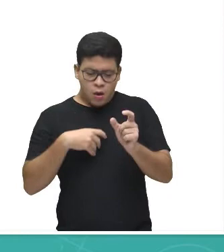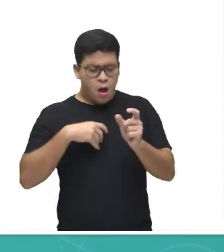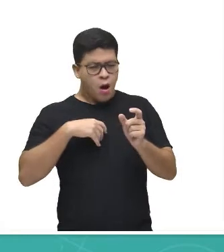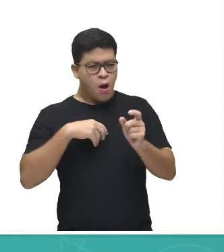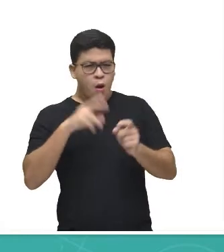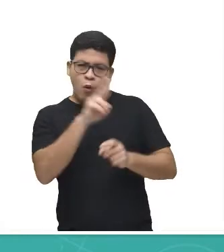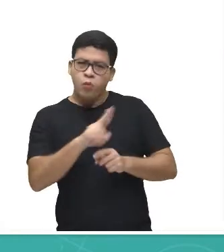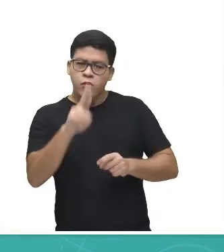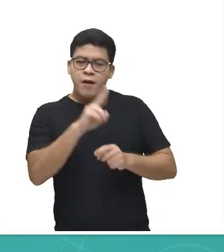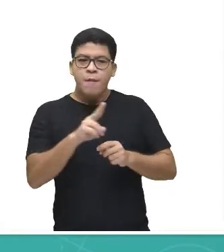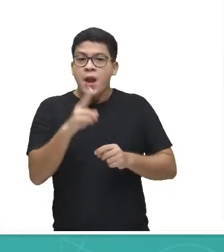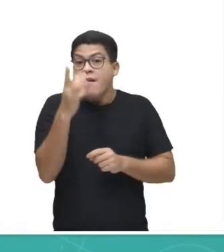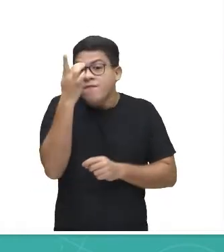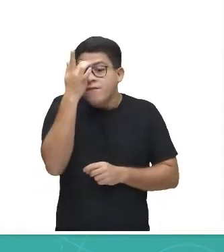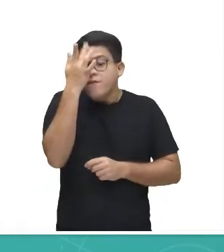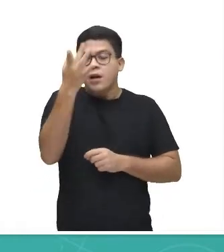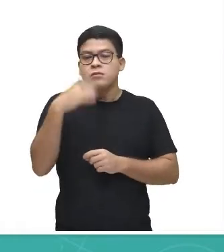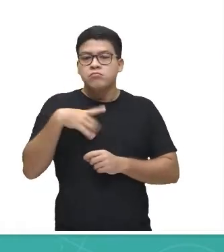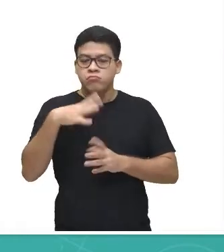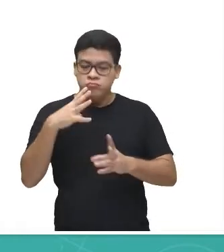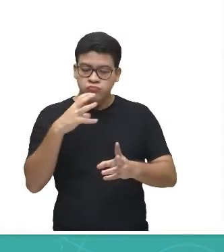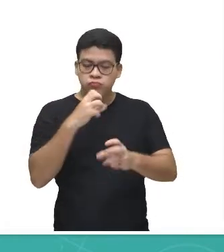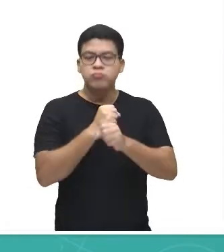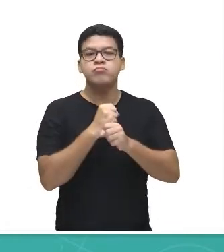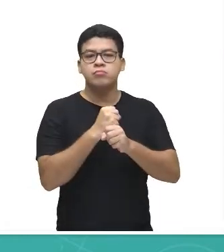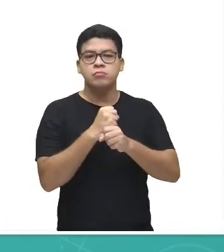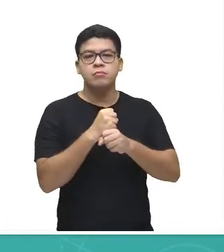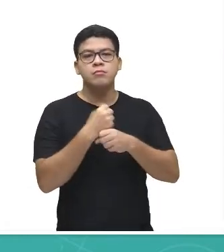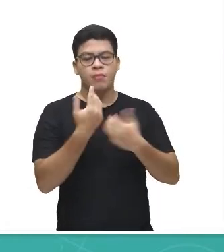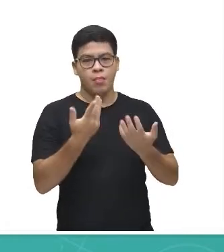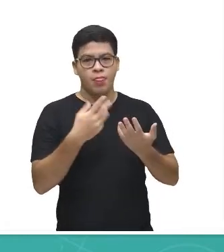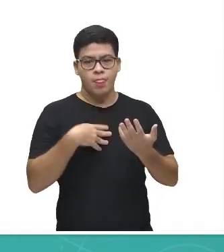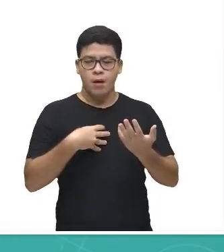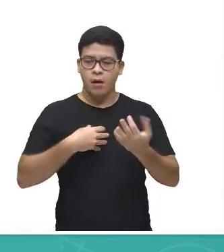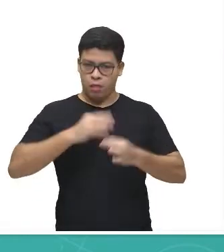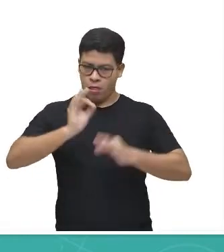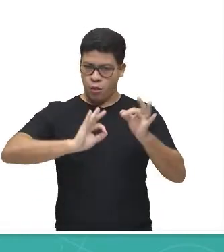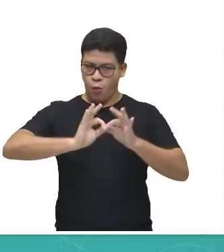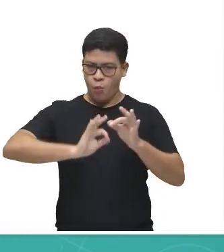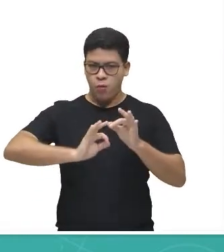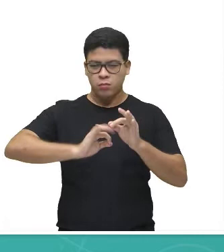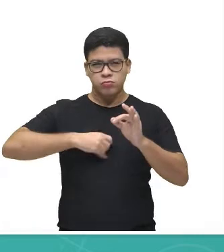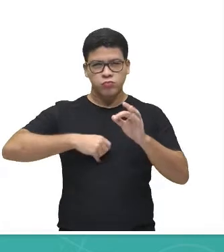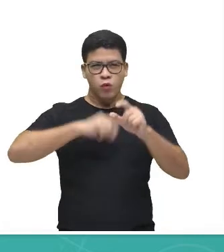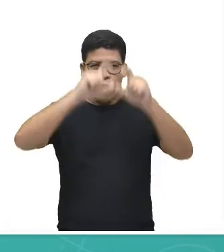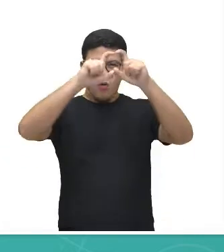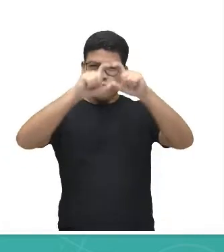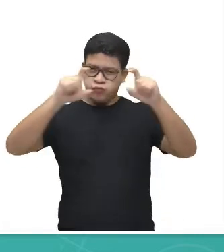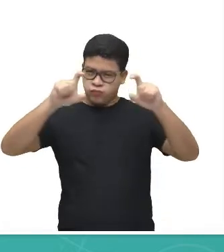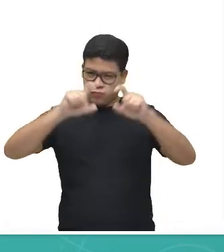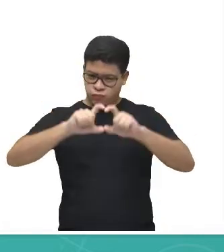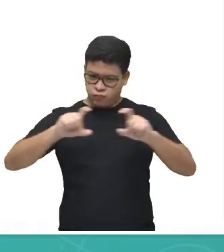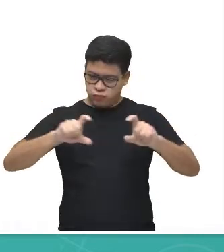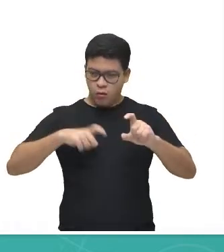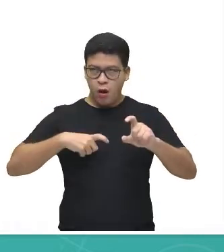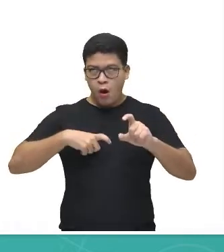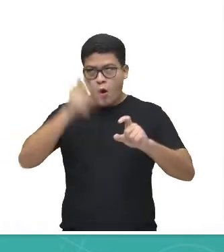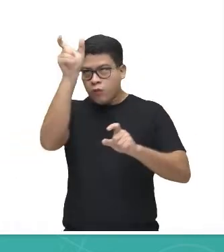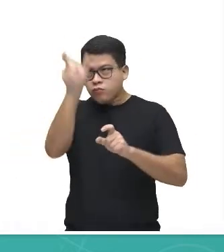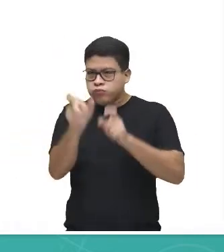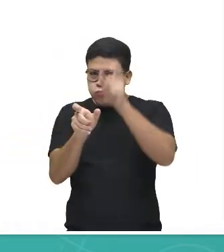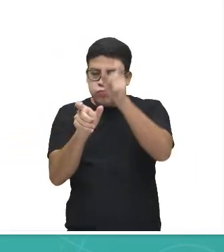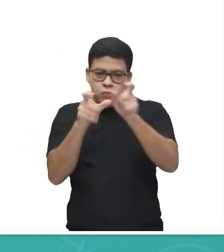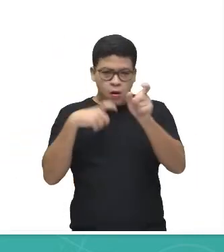isso é algoritmo, é quando a gente tem uma estrutura, tá? Onde a gente vai usar essa estrutura